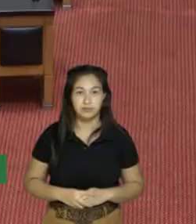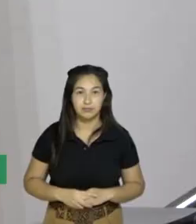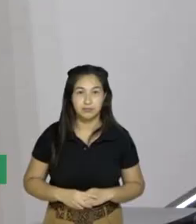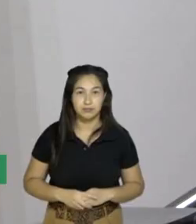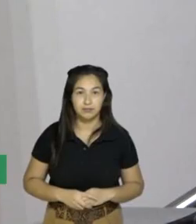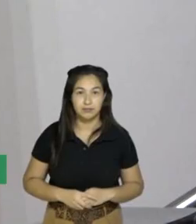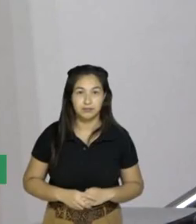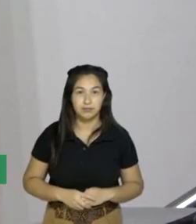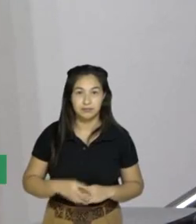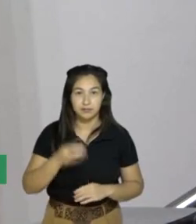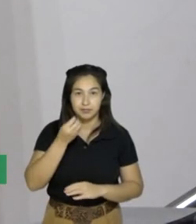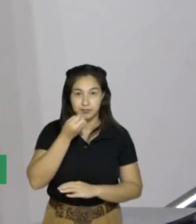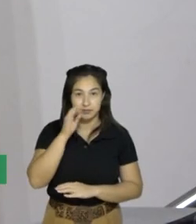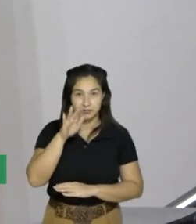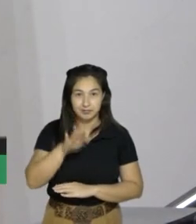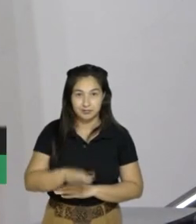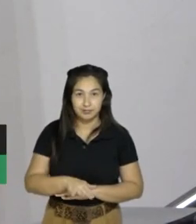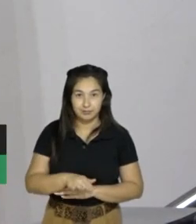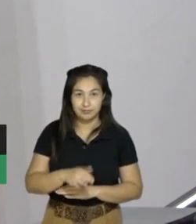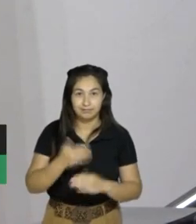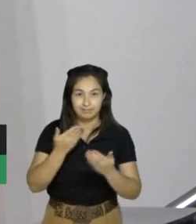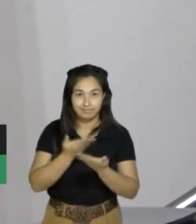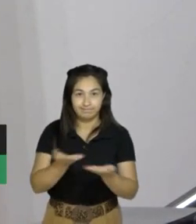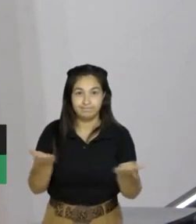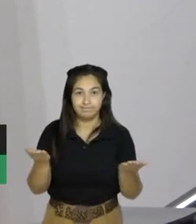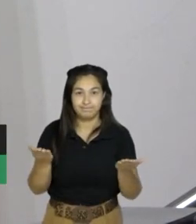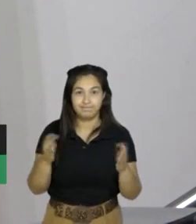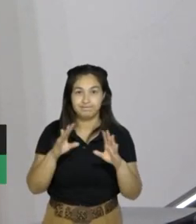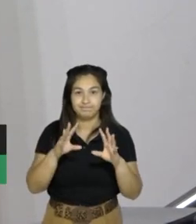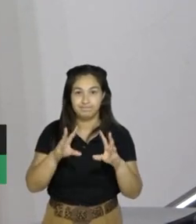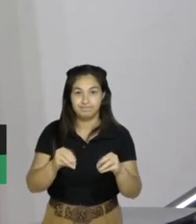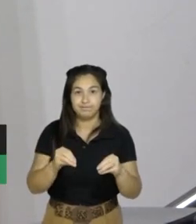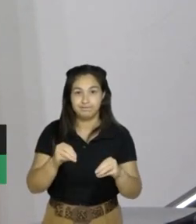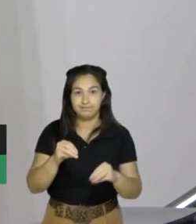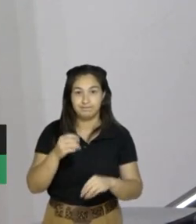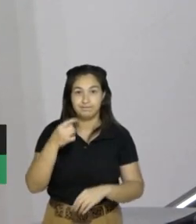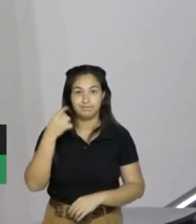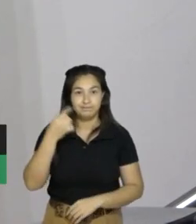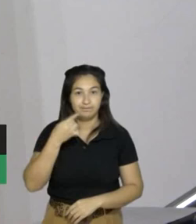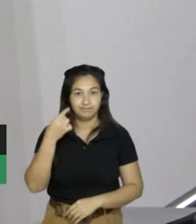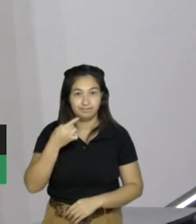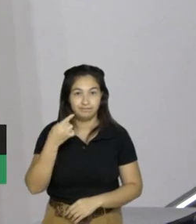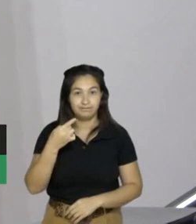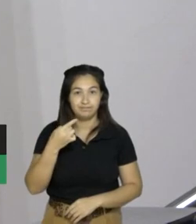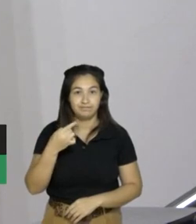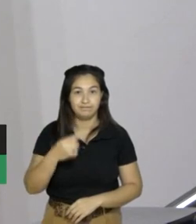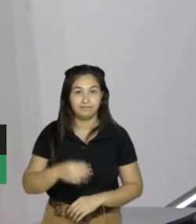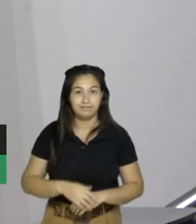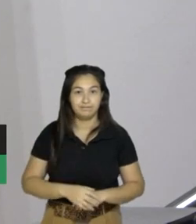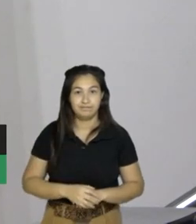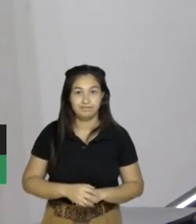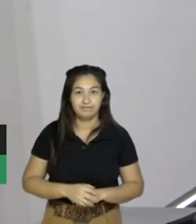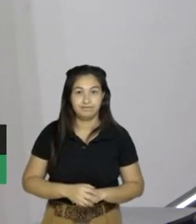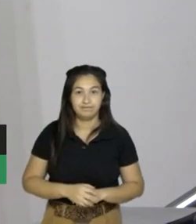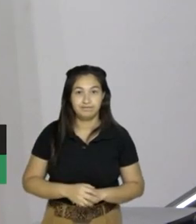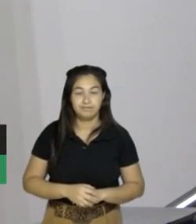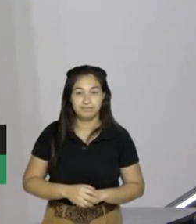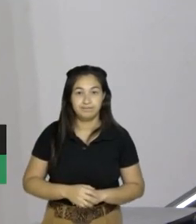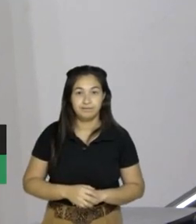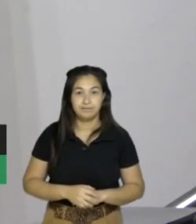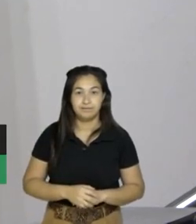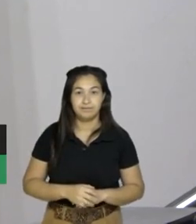Boa tarde a todos senhores senhoras deputados e deputadas saudar todos os